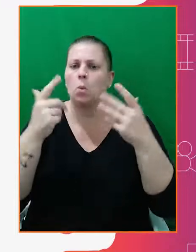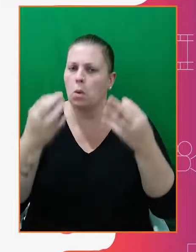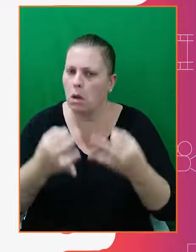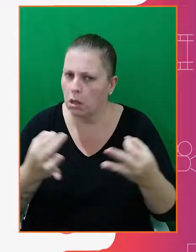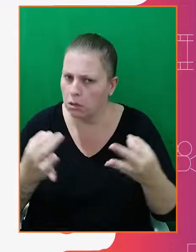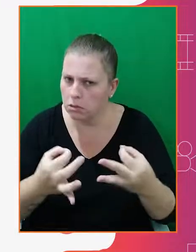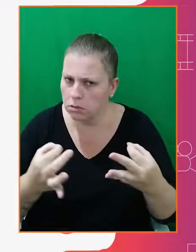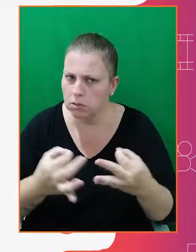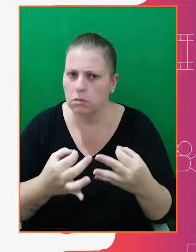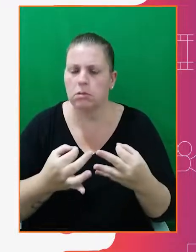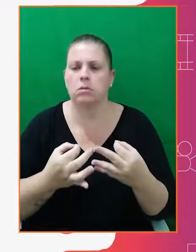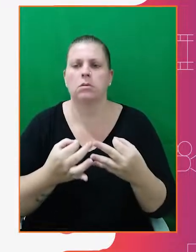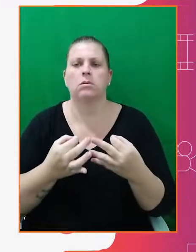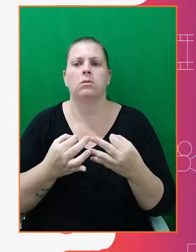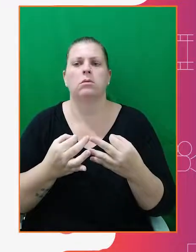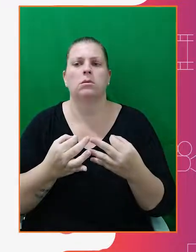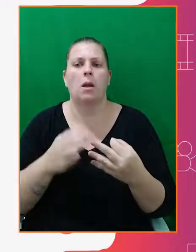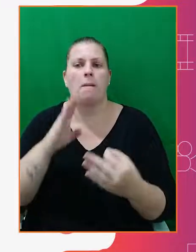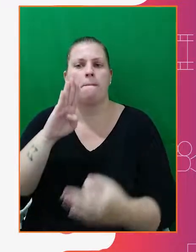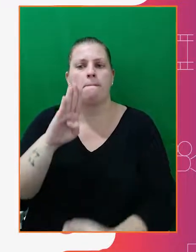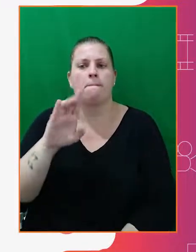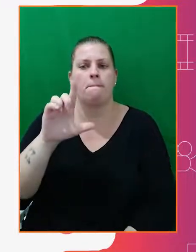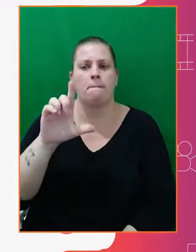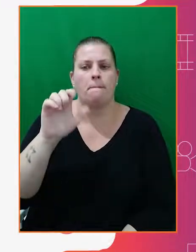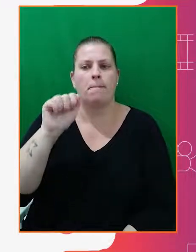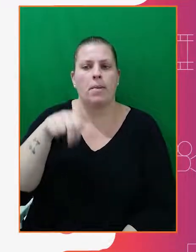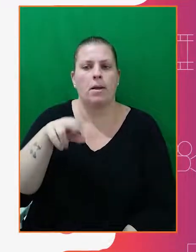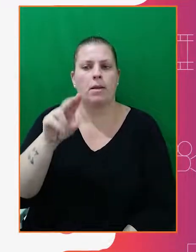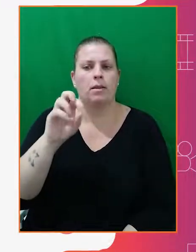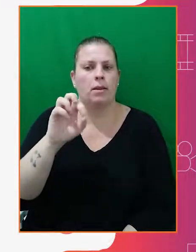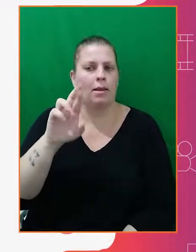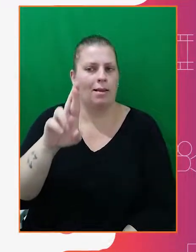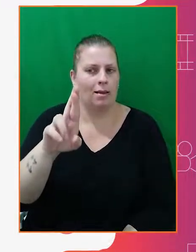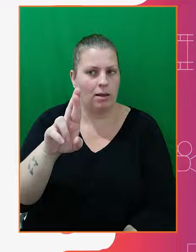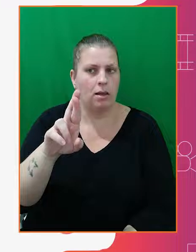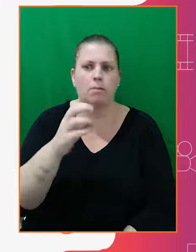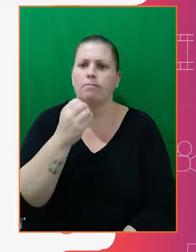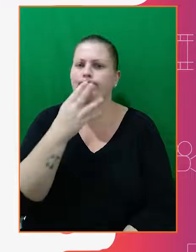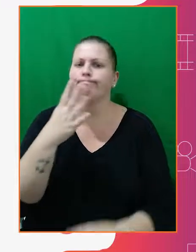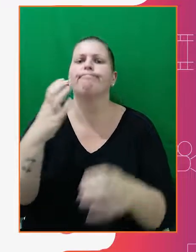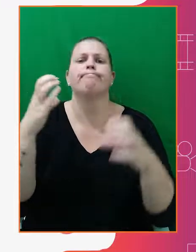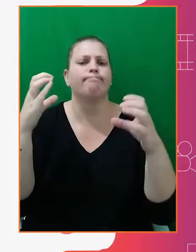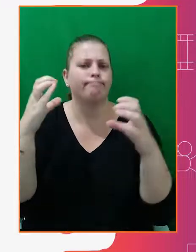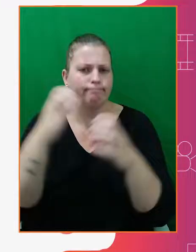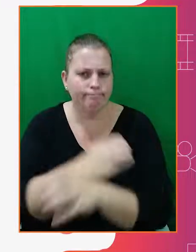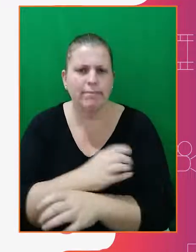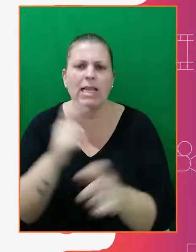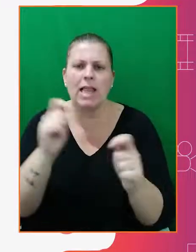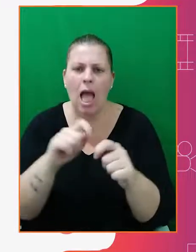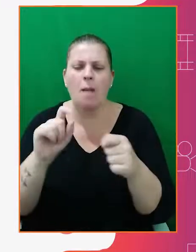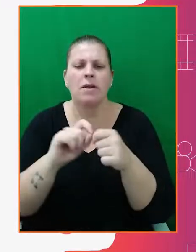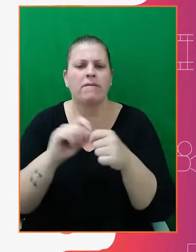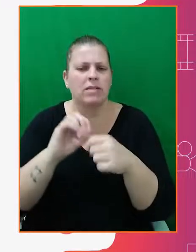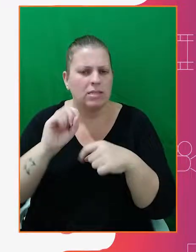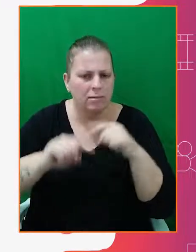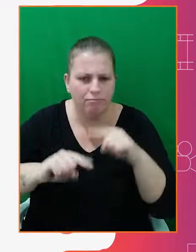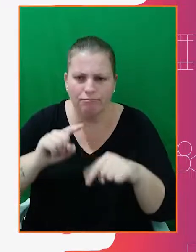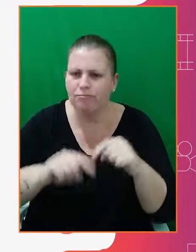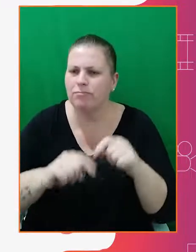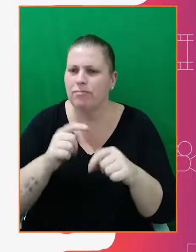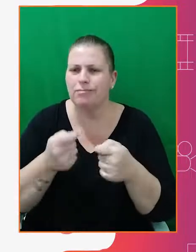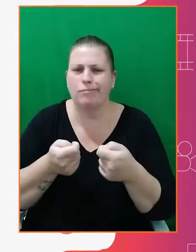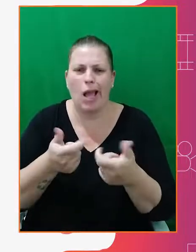para a produção de animação, e eu destaco o Blender, que é um software completíssimo e que nele é possível fazer produções